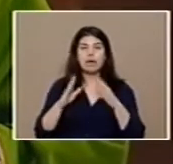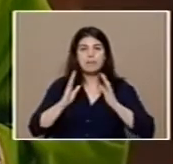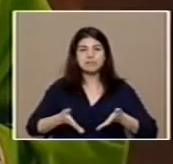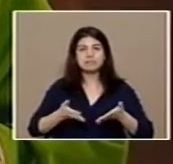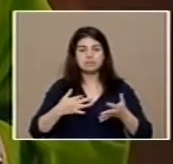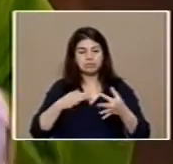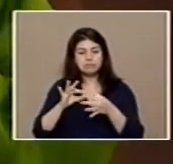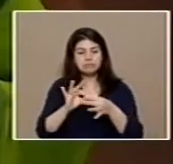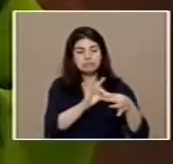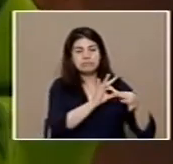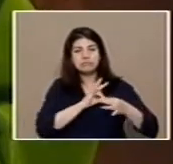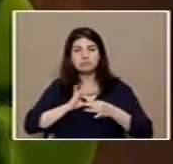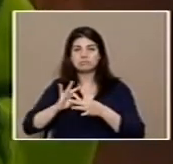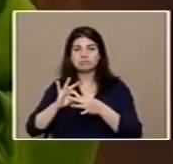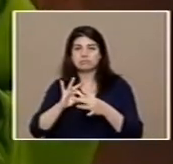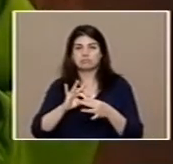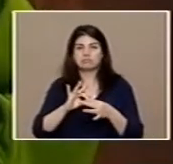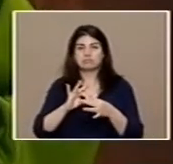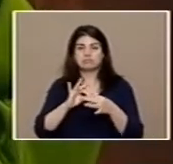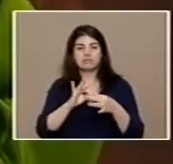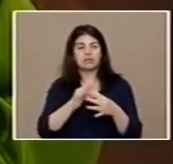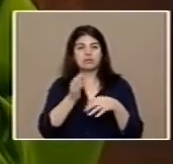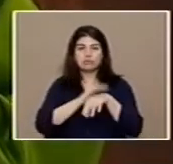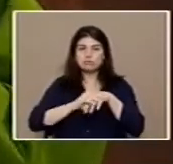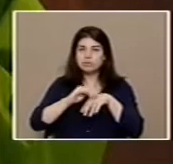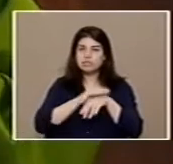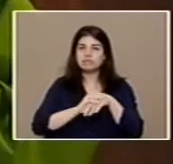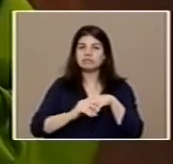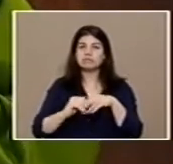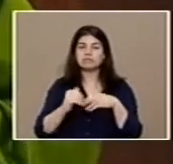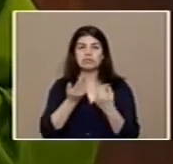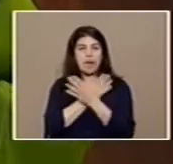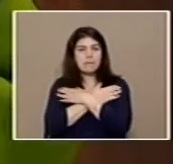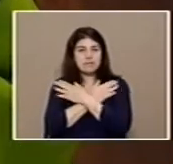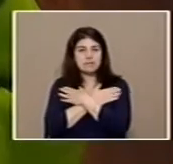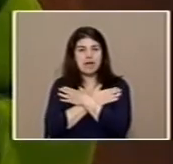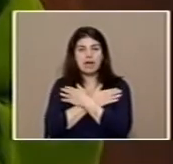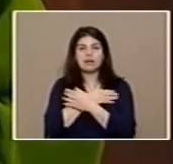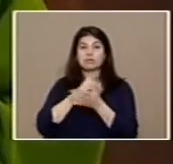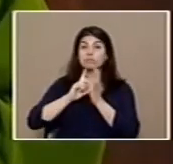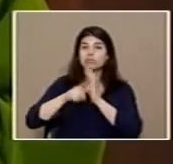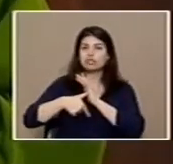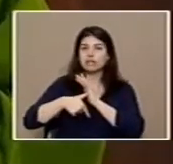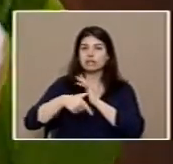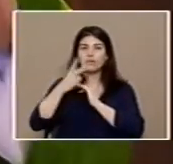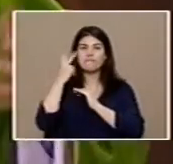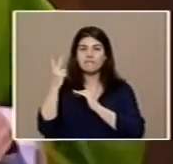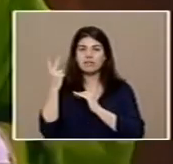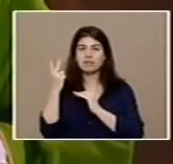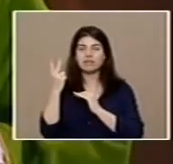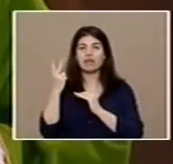sentidos unidade carnal unidade nos afetos unidade da Amizade unidade nos projetos